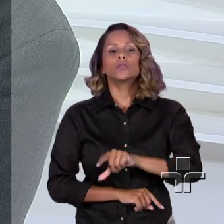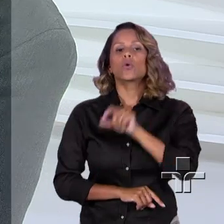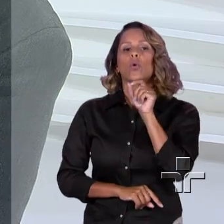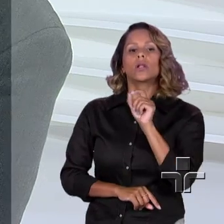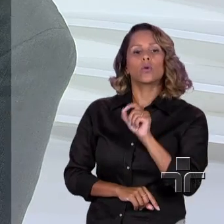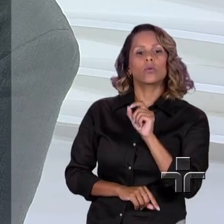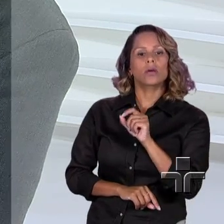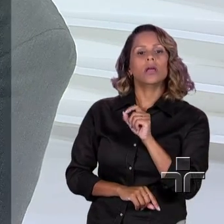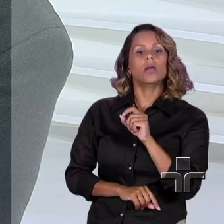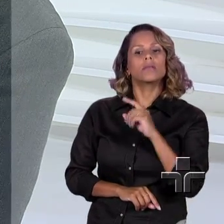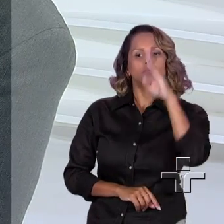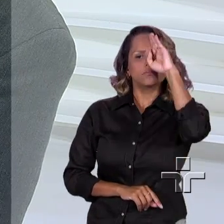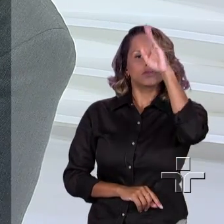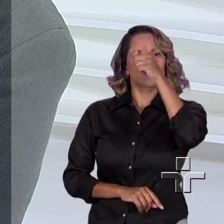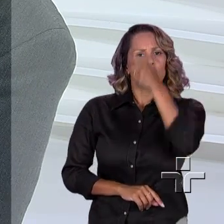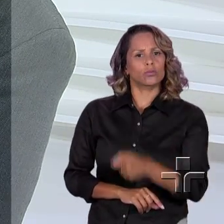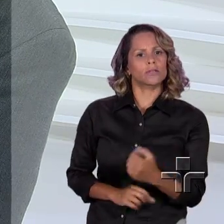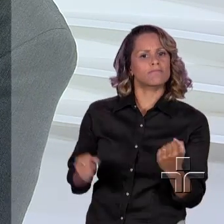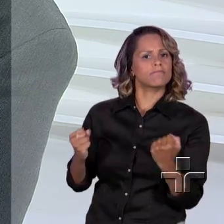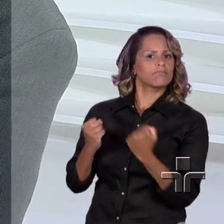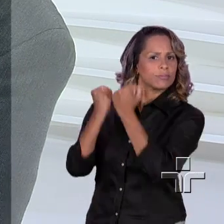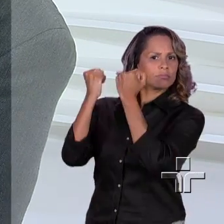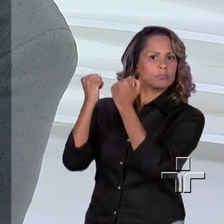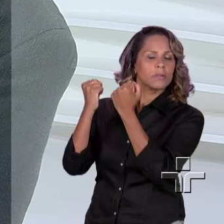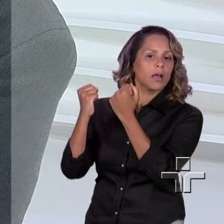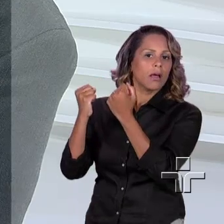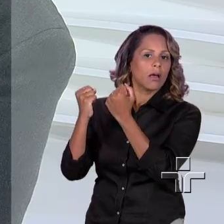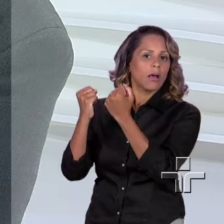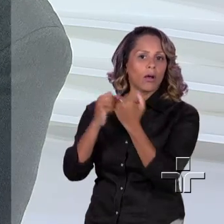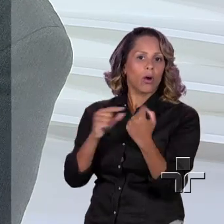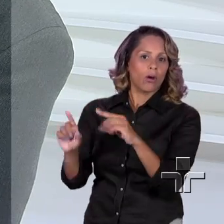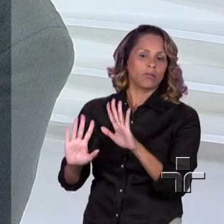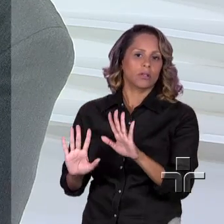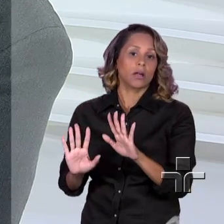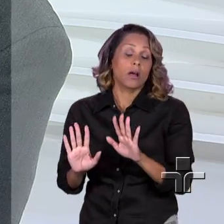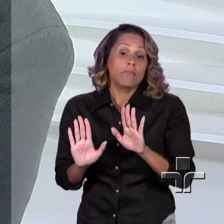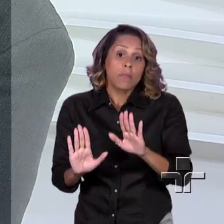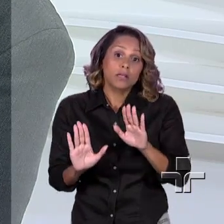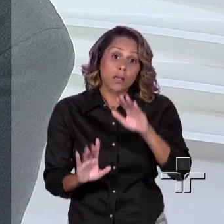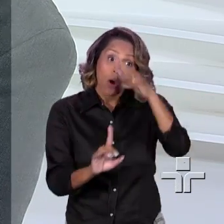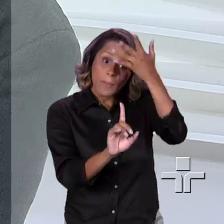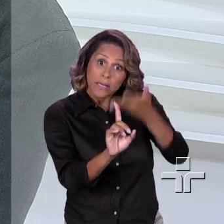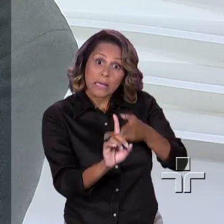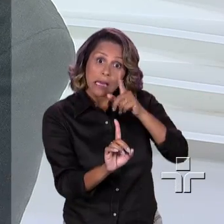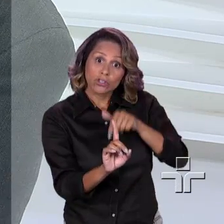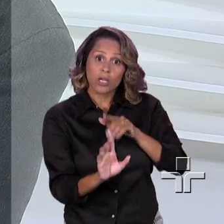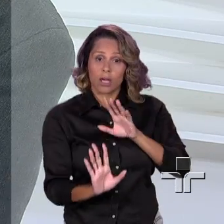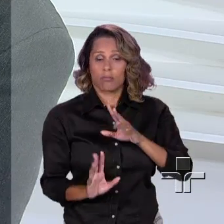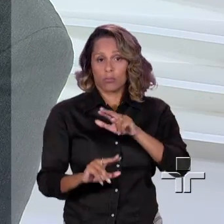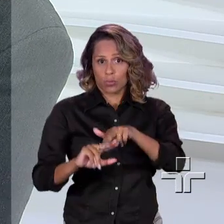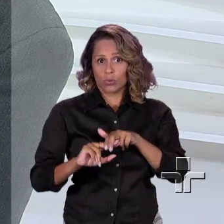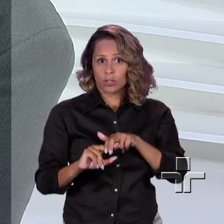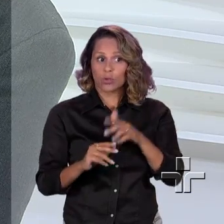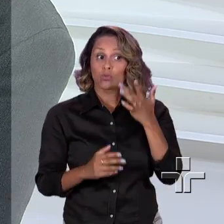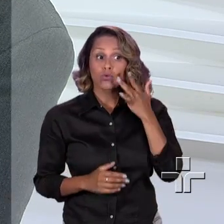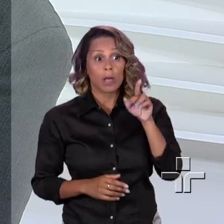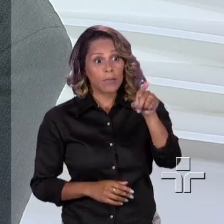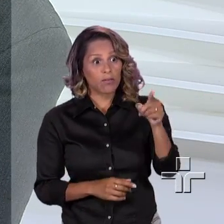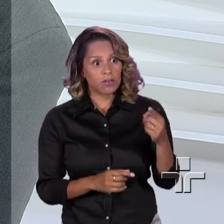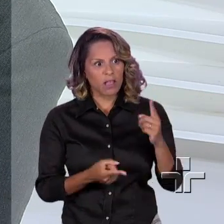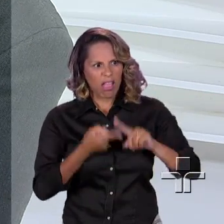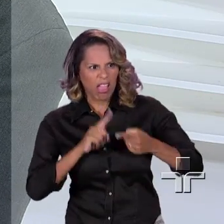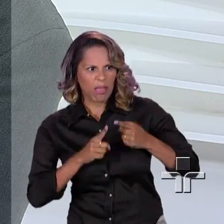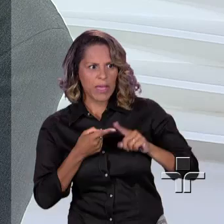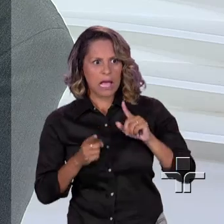resistir à ditadura militar. Então, acho que é uma homenagem nesse sentido. Eu não sabia que você foi ameaçado uma